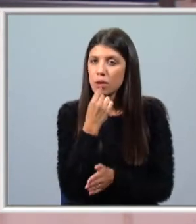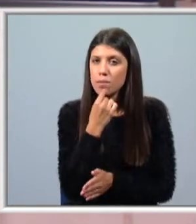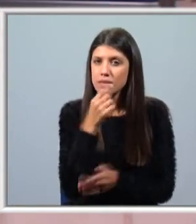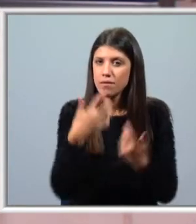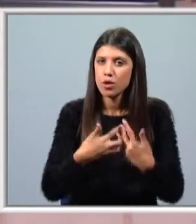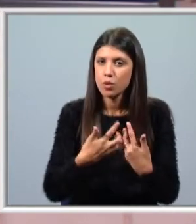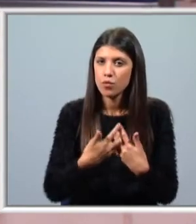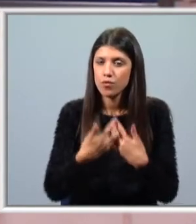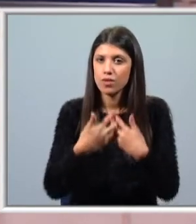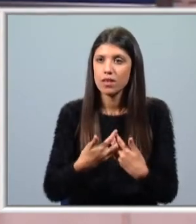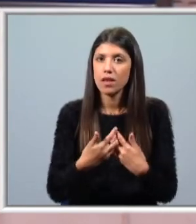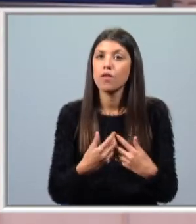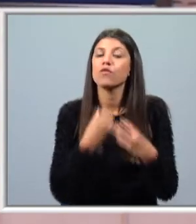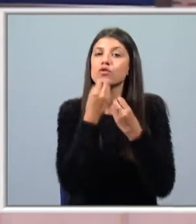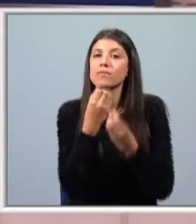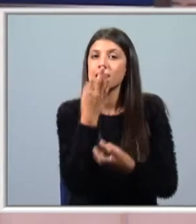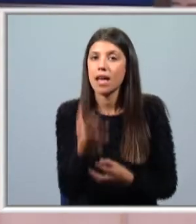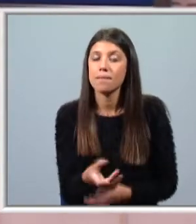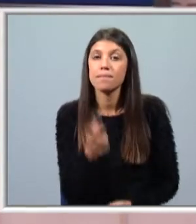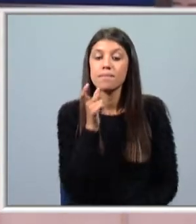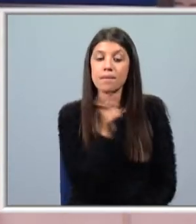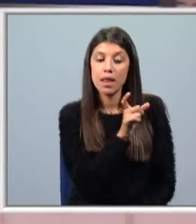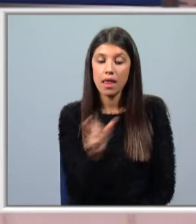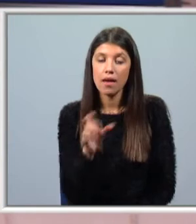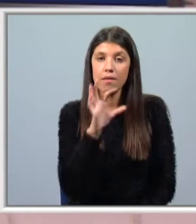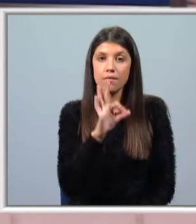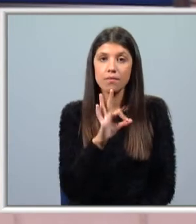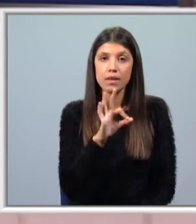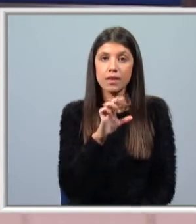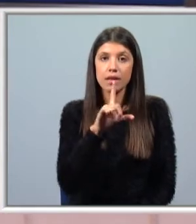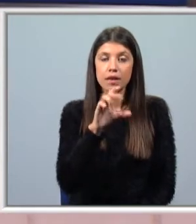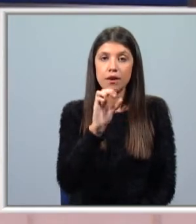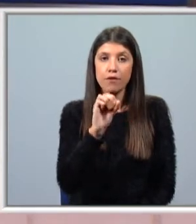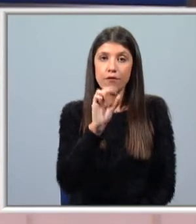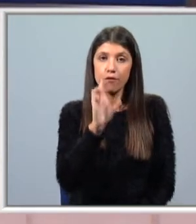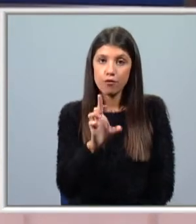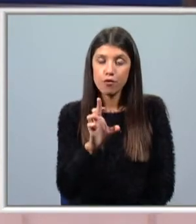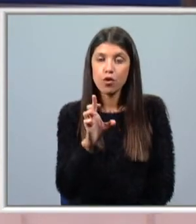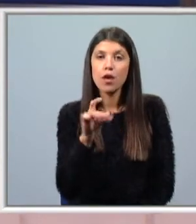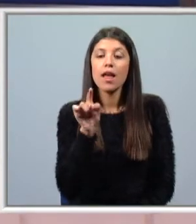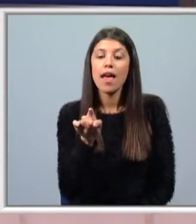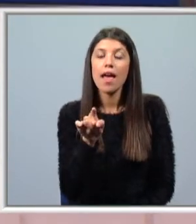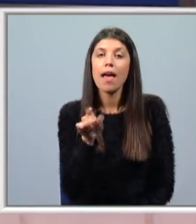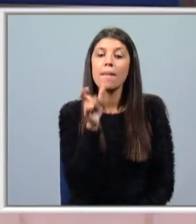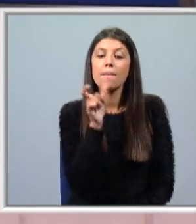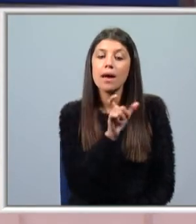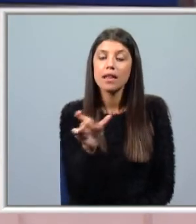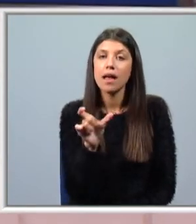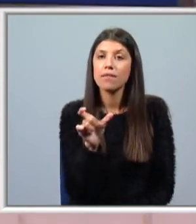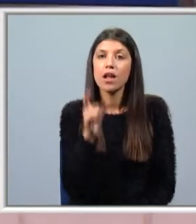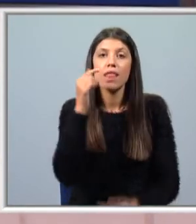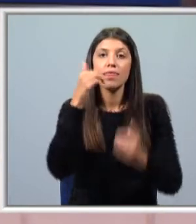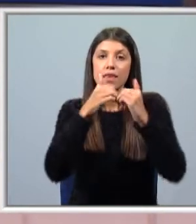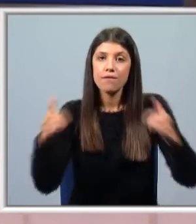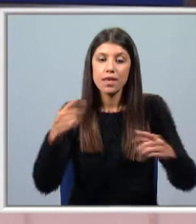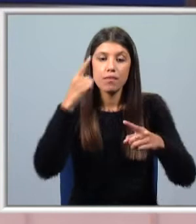vou explicar-te. A palavra flor é uma palavra que é um monossílabo. É uma palavra que não se divide, porque